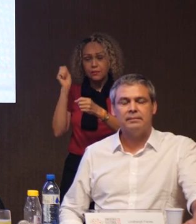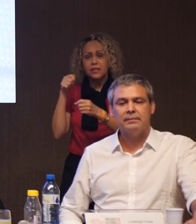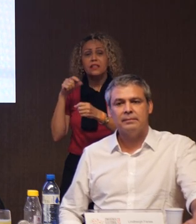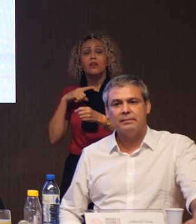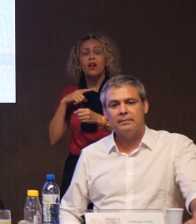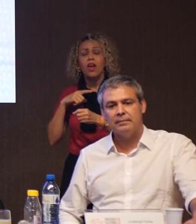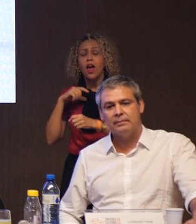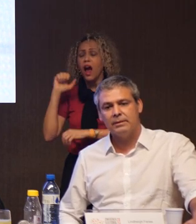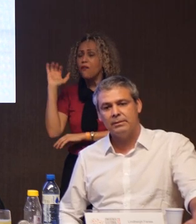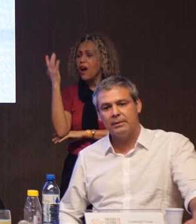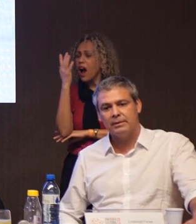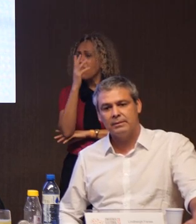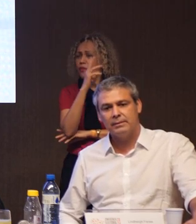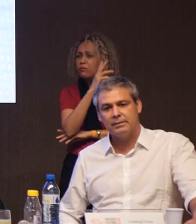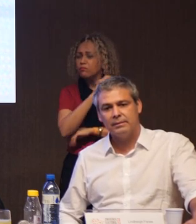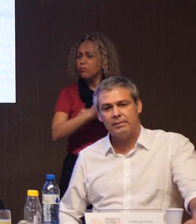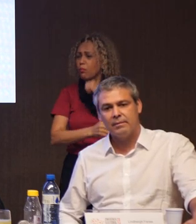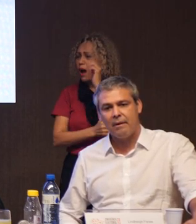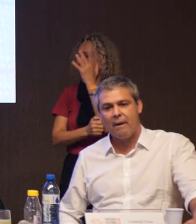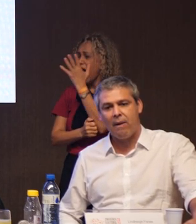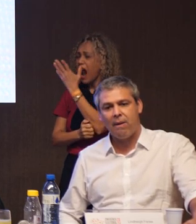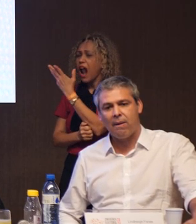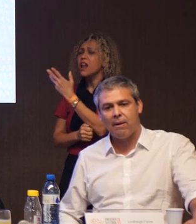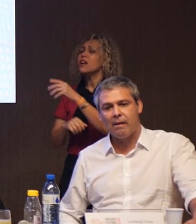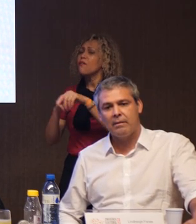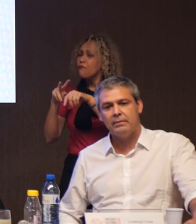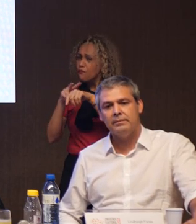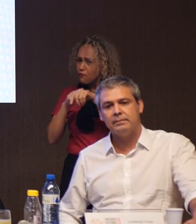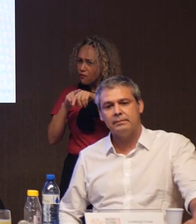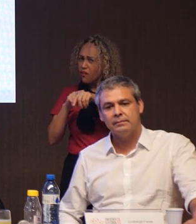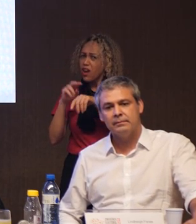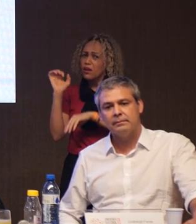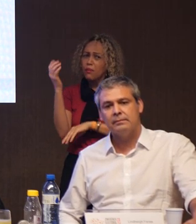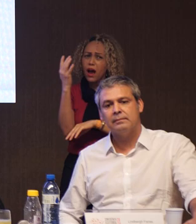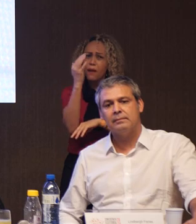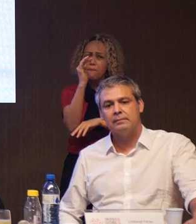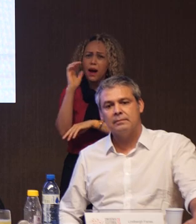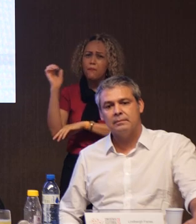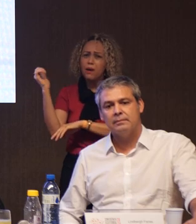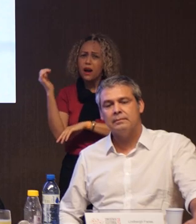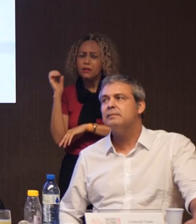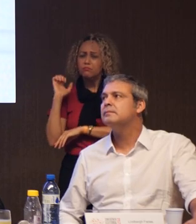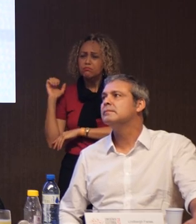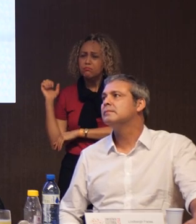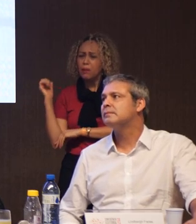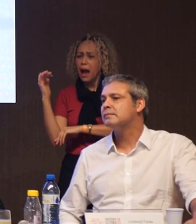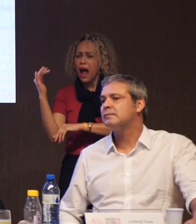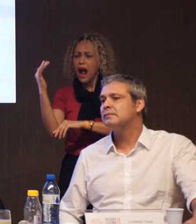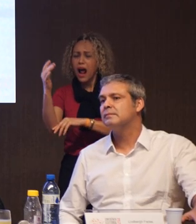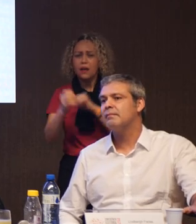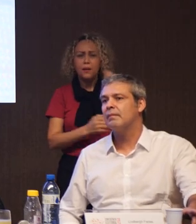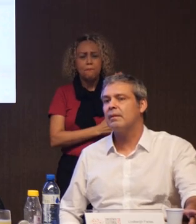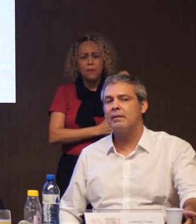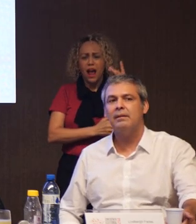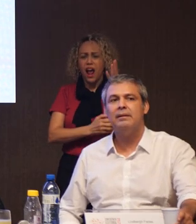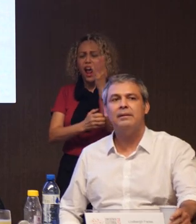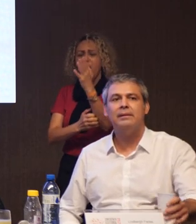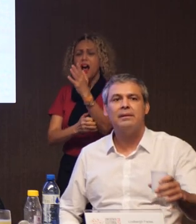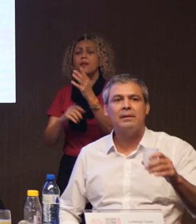nós precisamos de ilhas de maior conforto térmico na cidade. Se nós não tivermos parques e